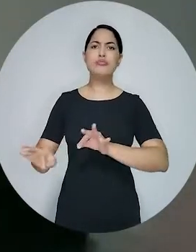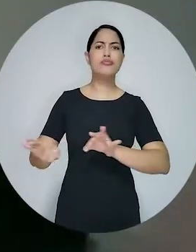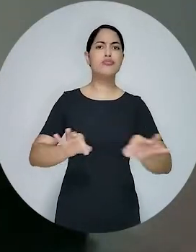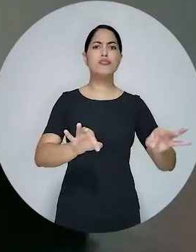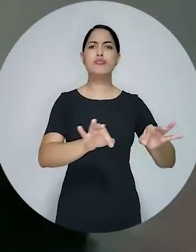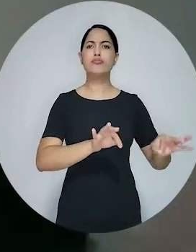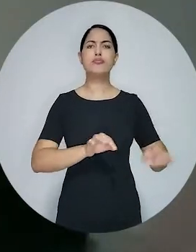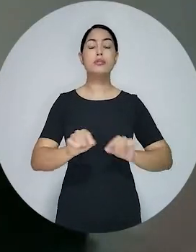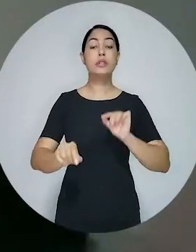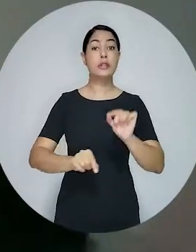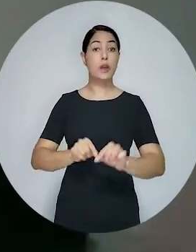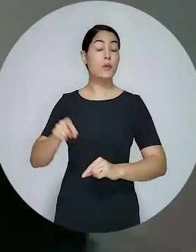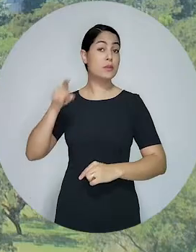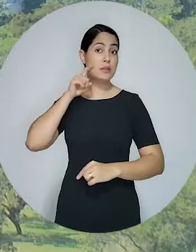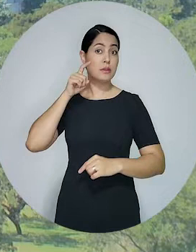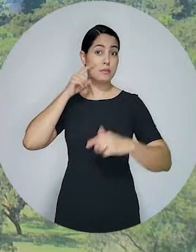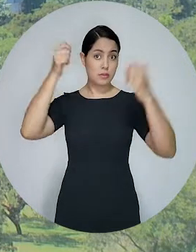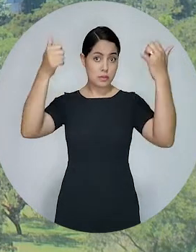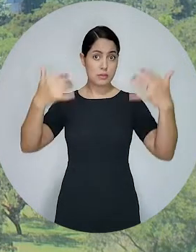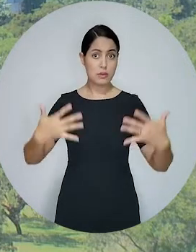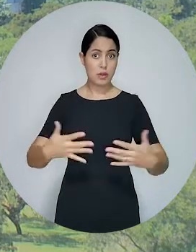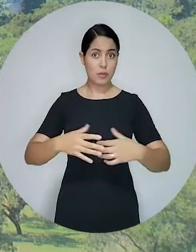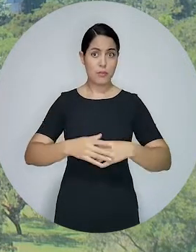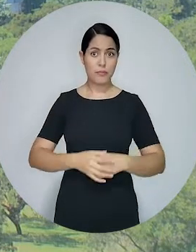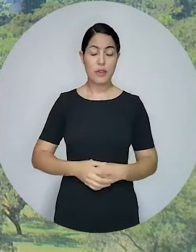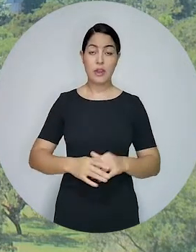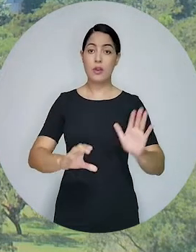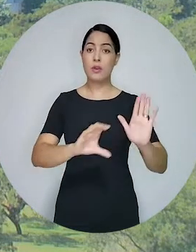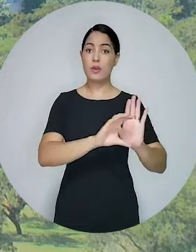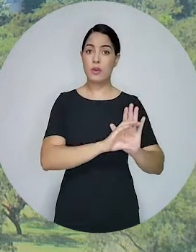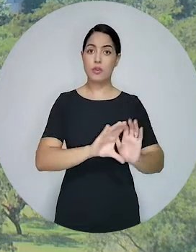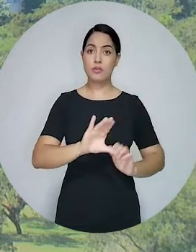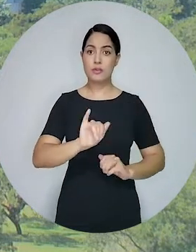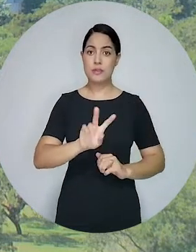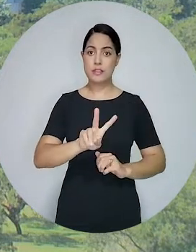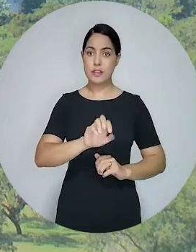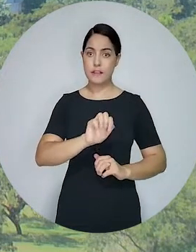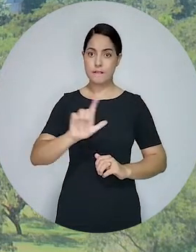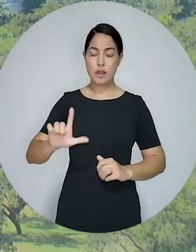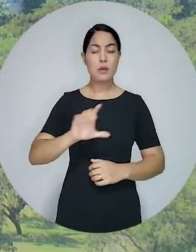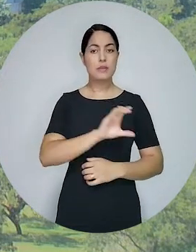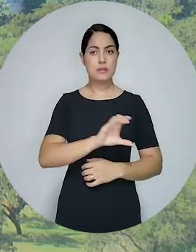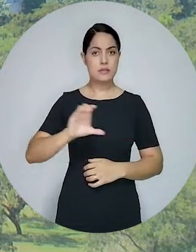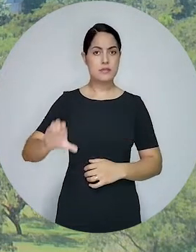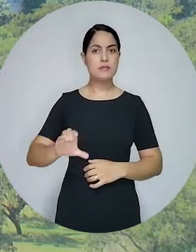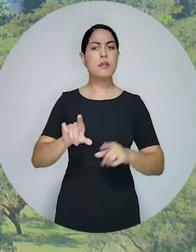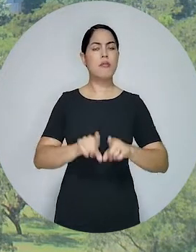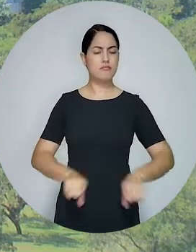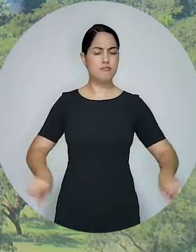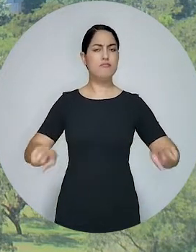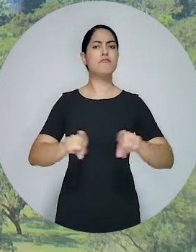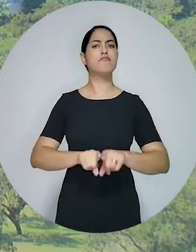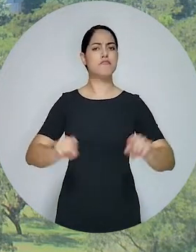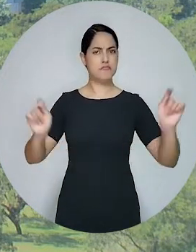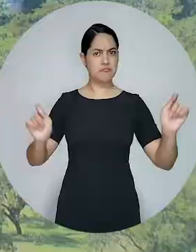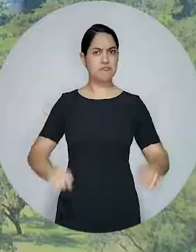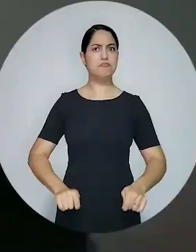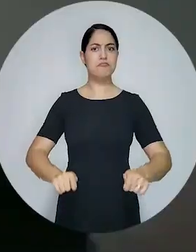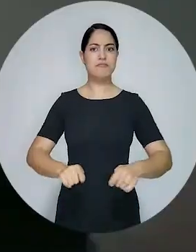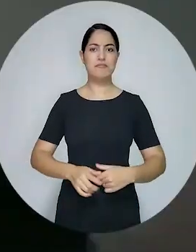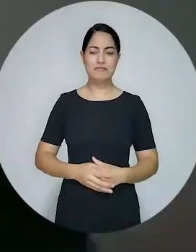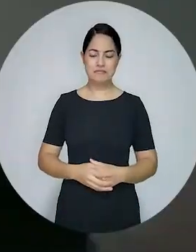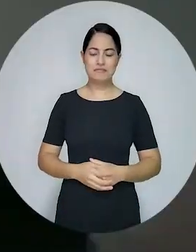ao regular a vida em sociedade, o Código Civil tem se mantido atual diante do dinamismo das relações